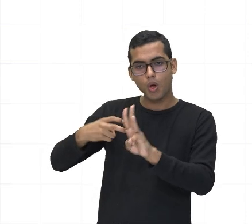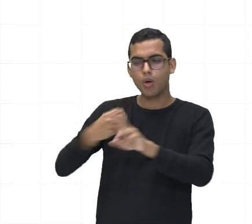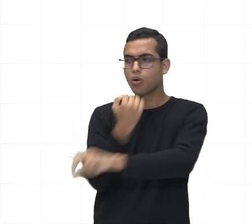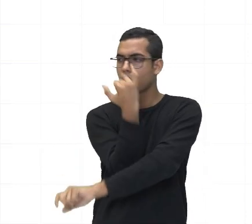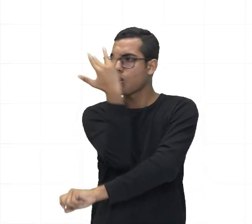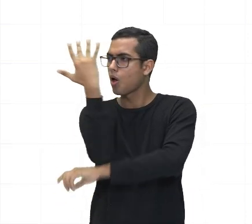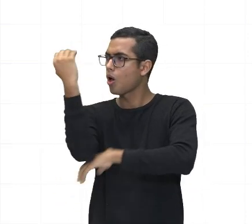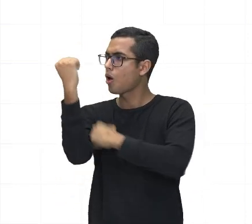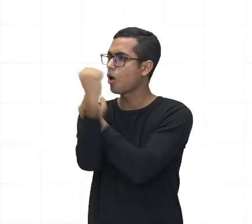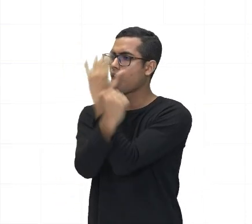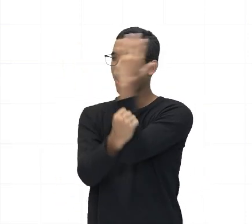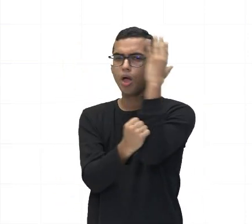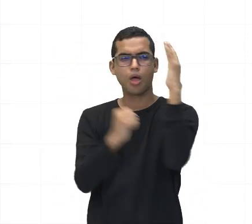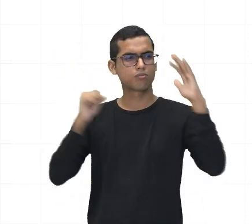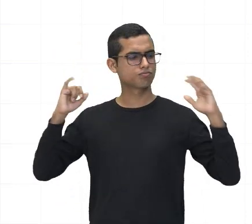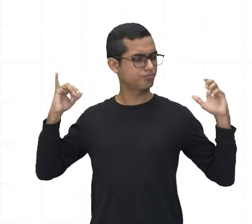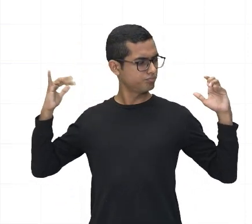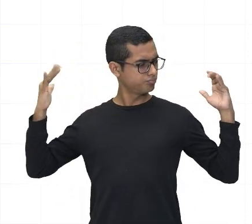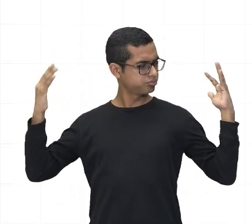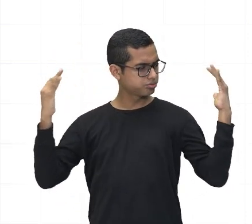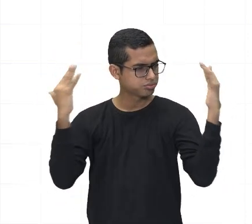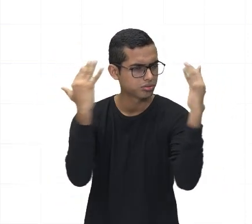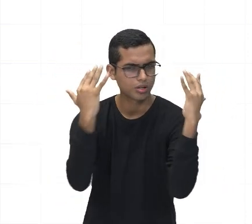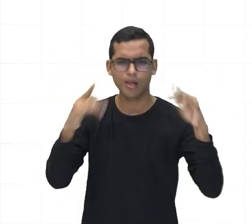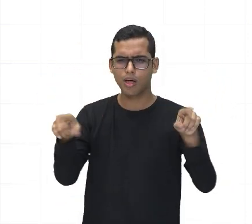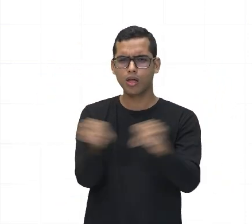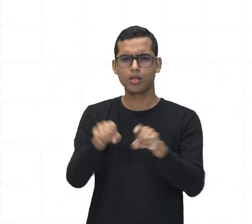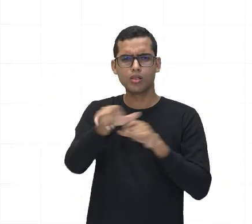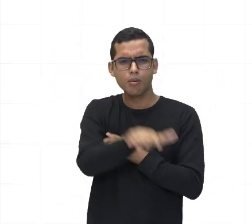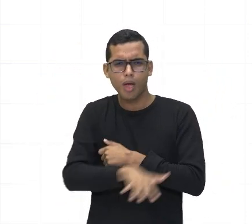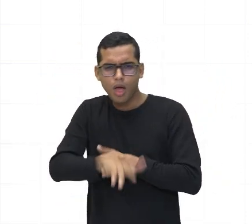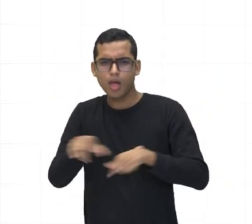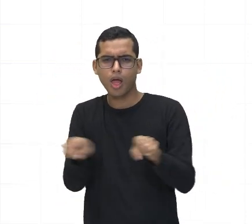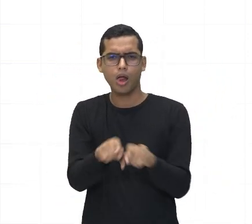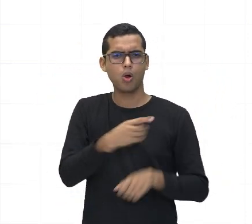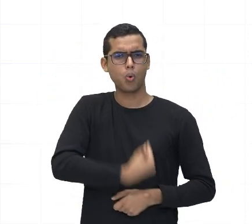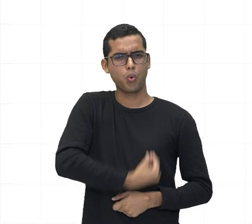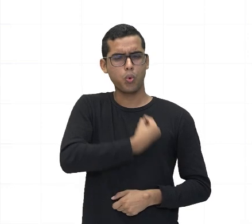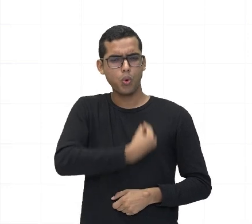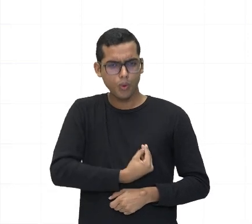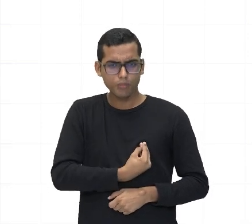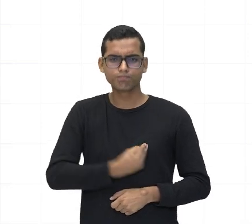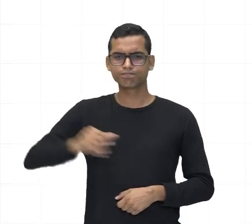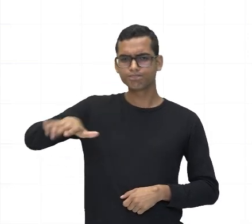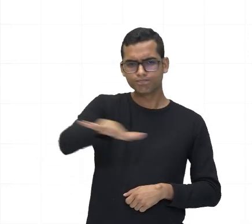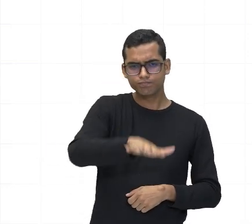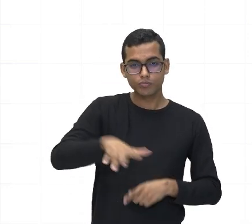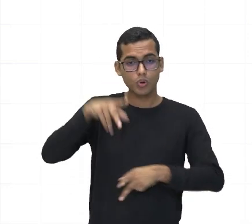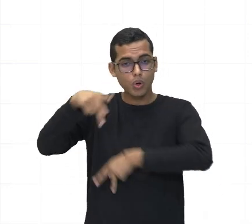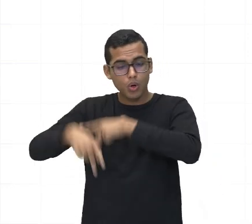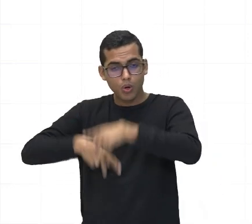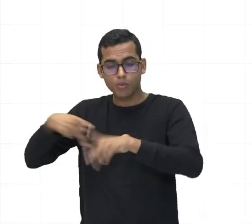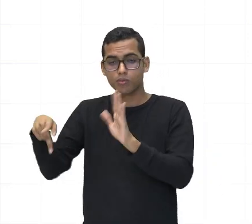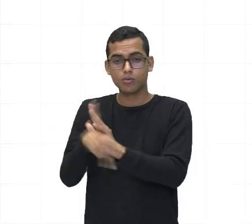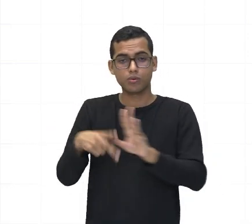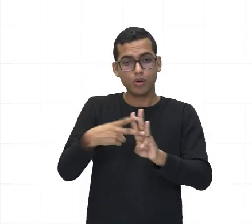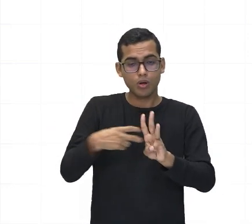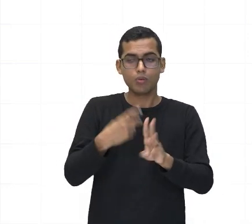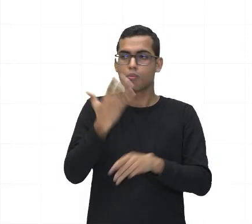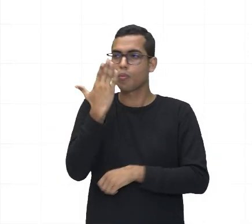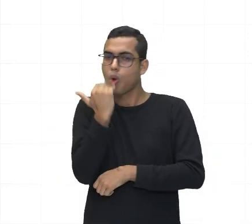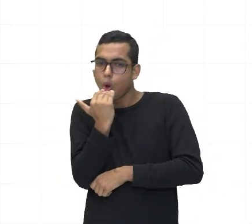com os meios de vida que ela oferece a ele, ao povo indígena, como comida, remédio,